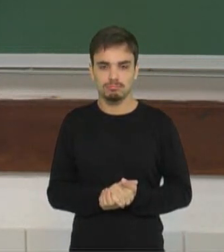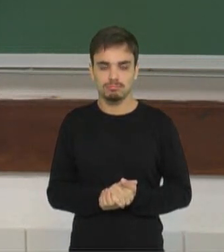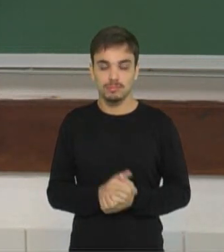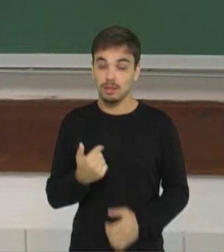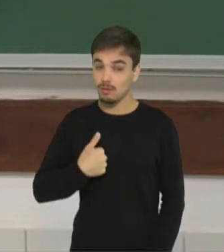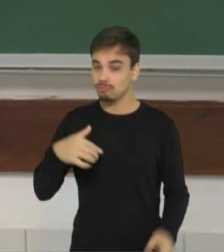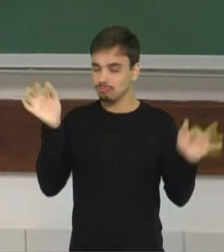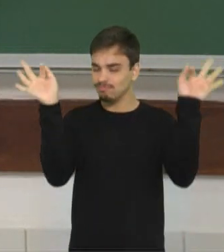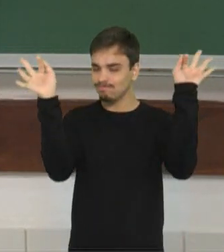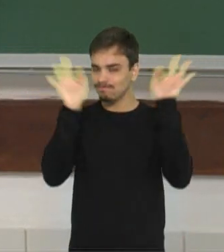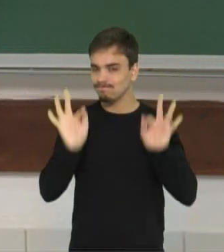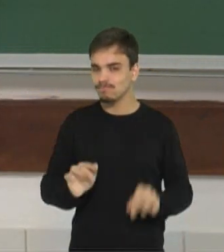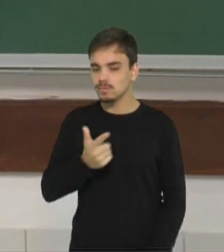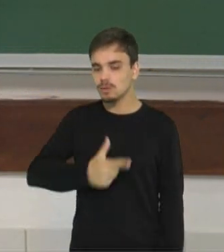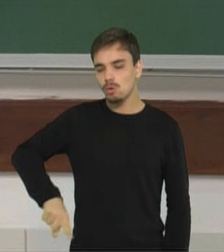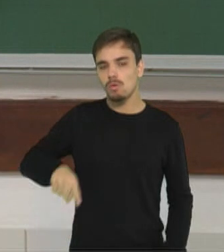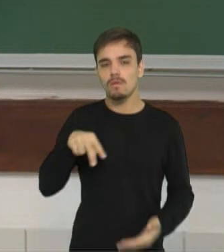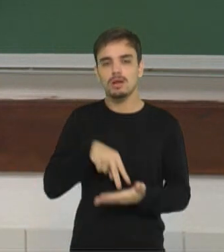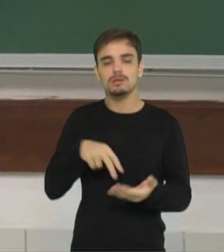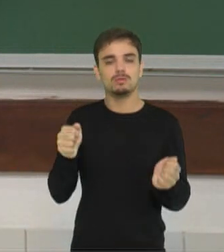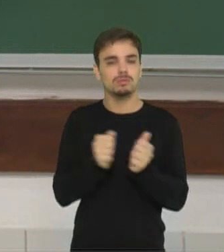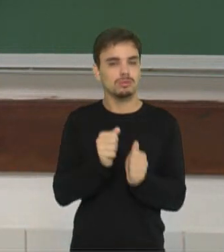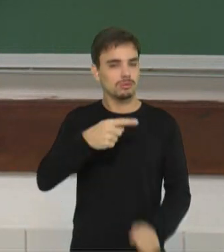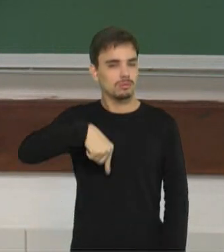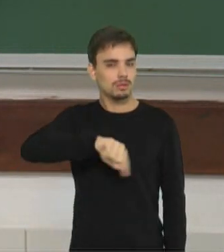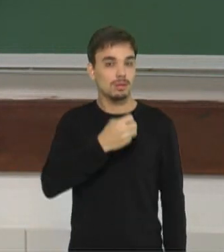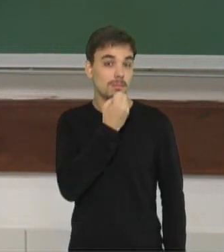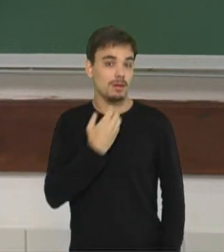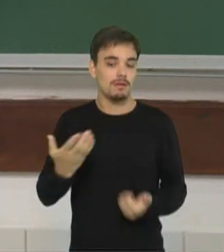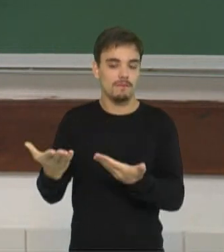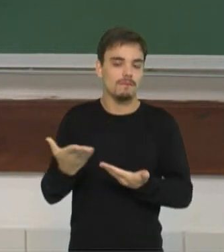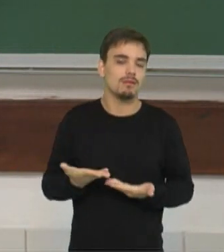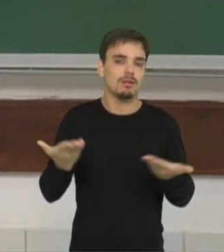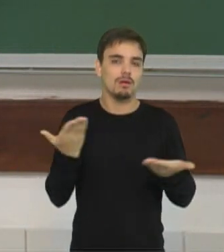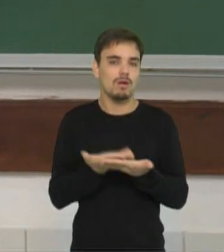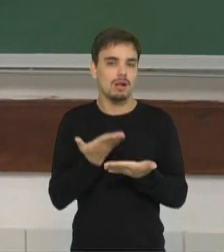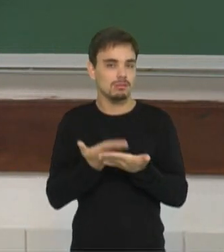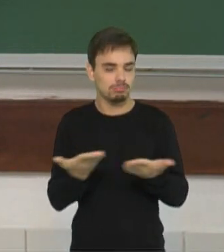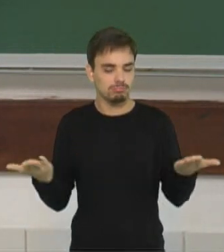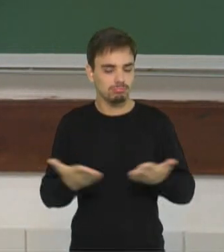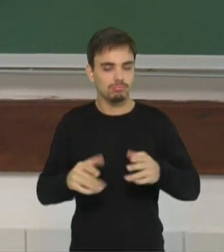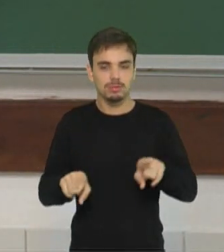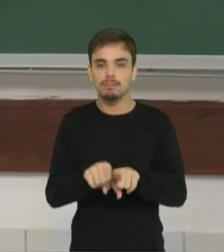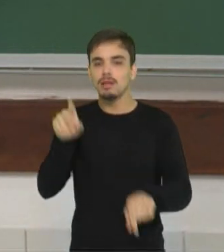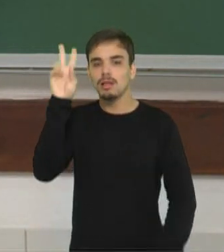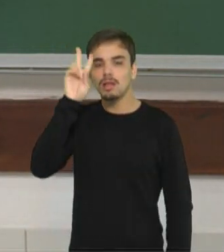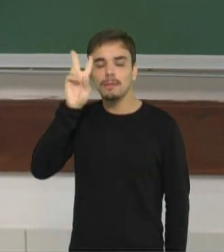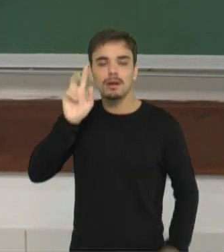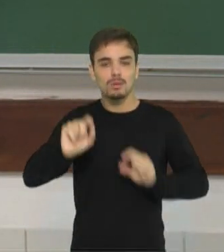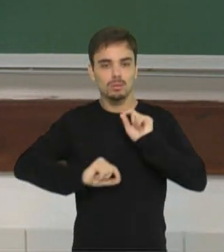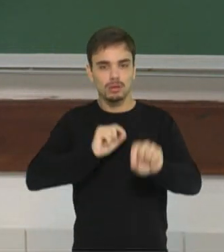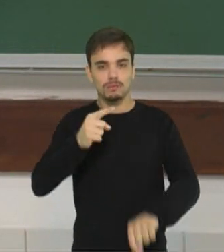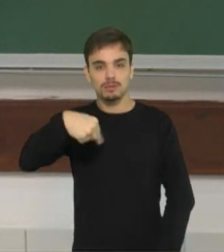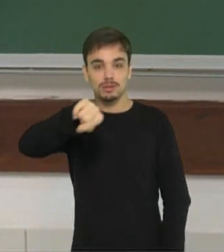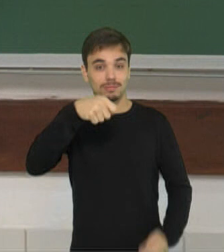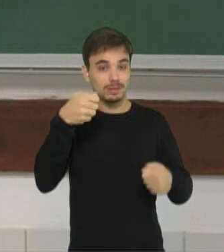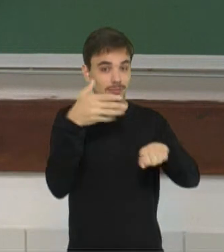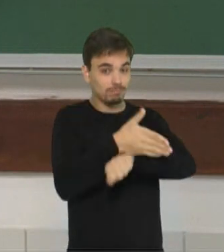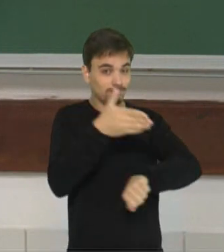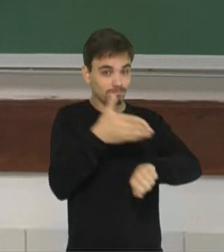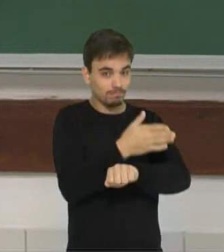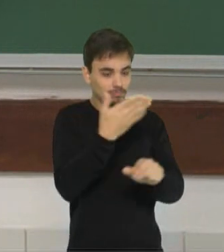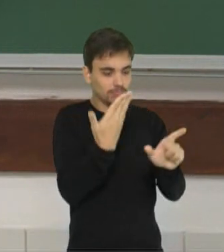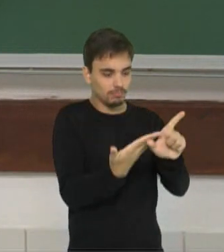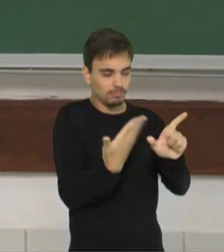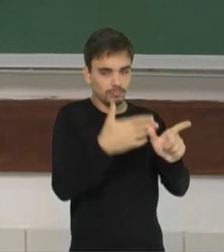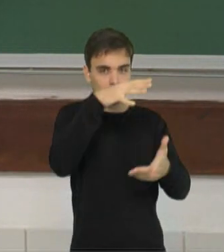muito feliz por estar aqui novamente com vocês, sejam todos muito bem-vindos a essa aula e lembrem, gente, vocês precisam acessar o Google Classroom